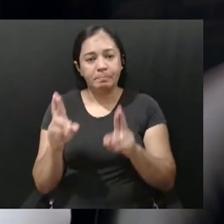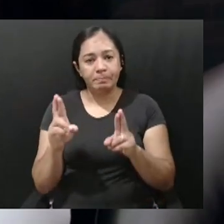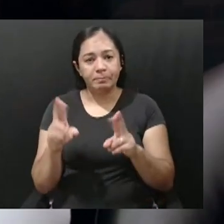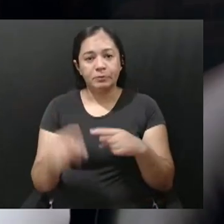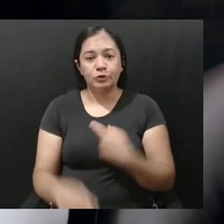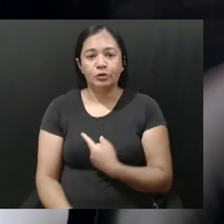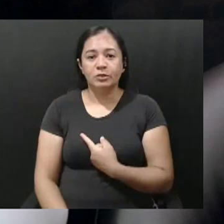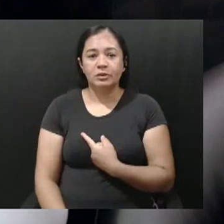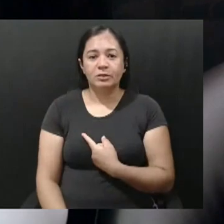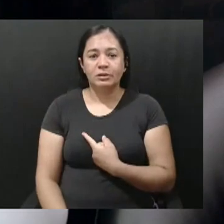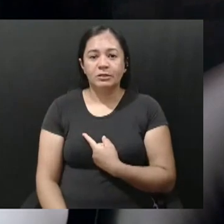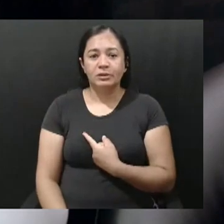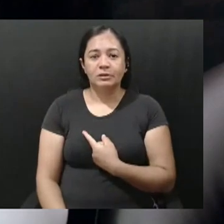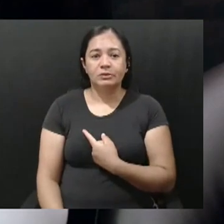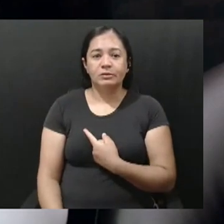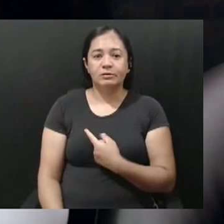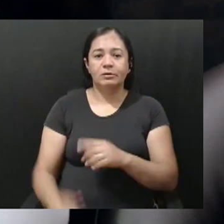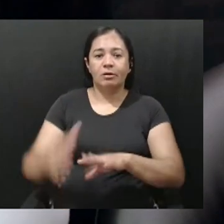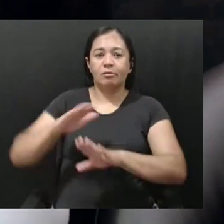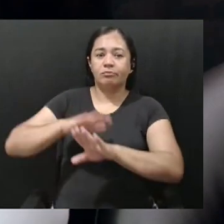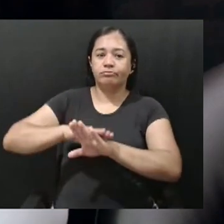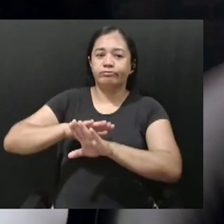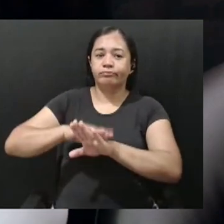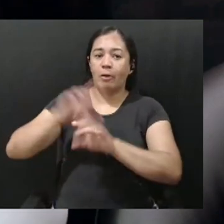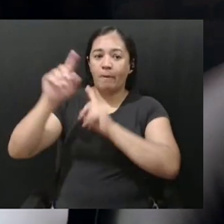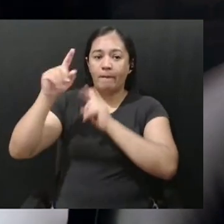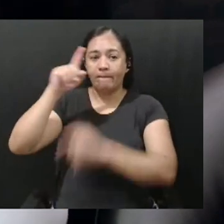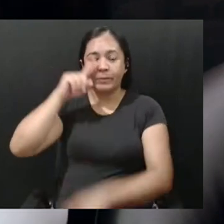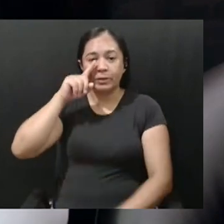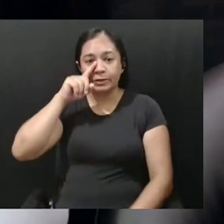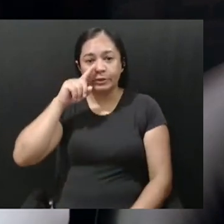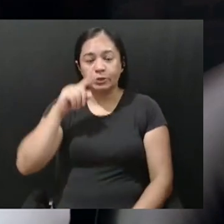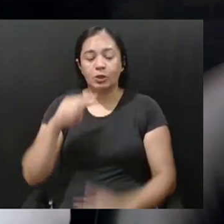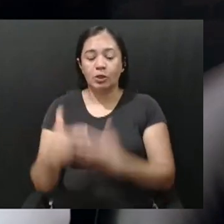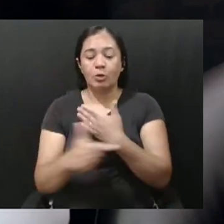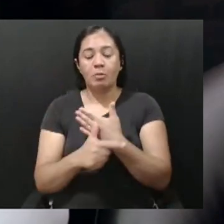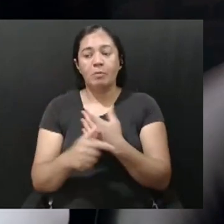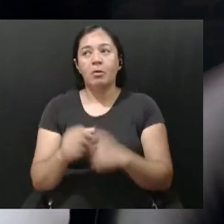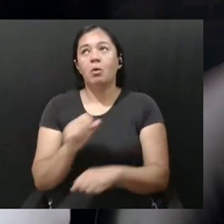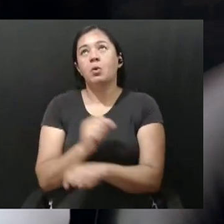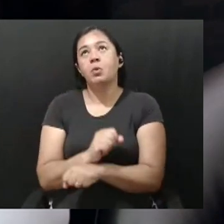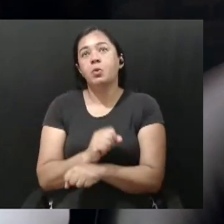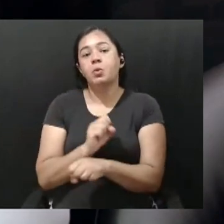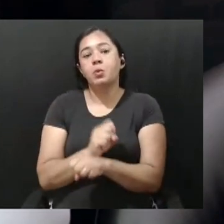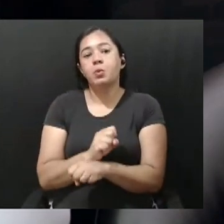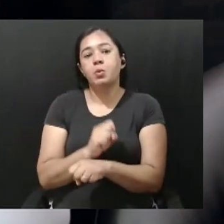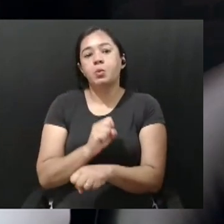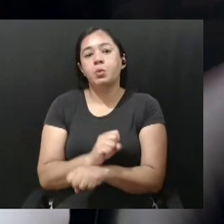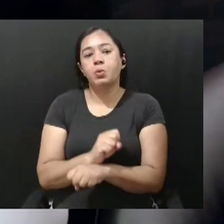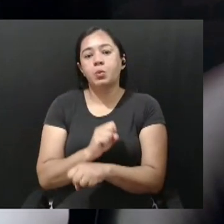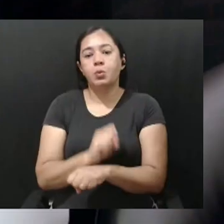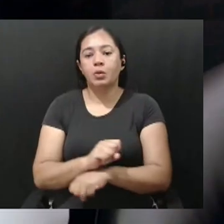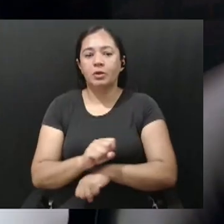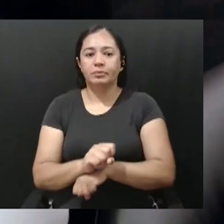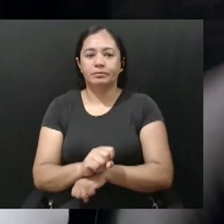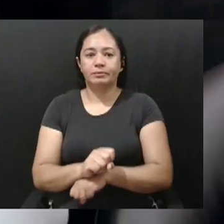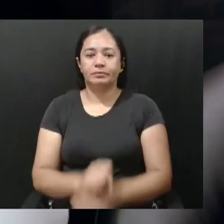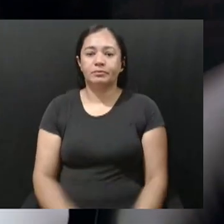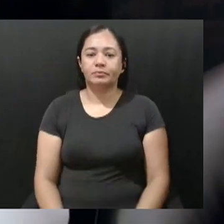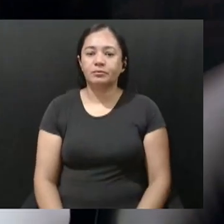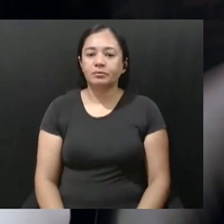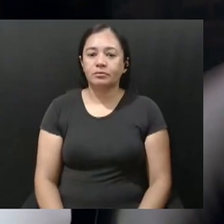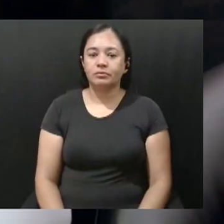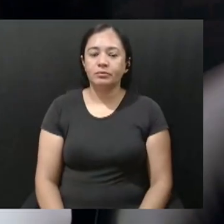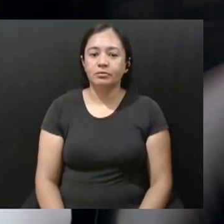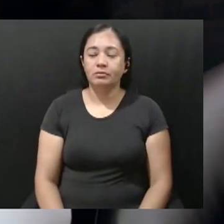papéis congelados, né. Então a gente acha que muitas vezes a gente precisa ir e provar alguma coisa, né. A Letícia pontuou algumas coisas, mas eu queria pontuar só mais uma